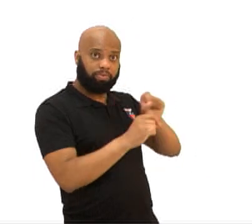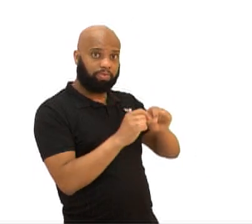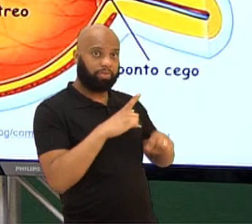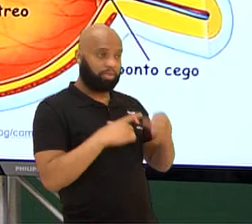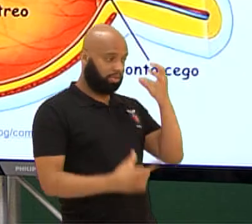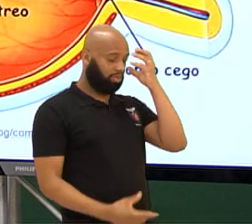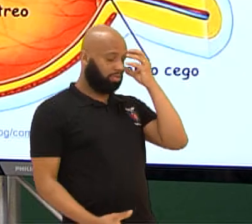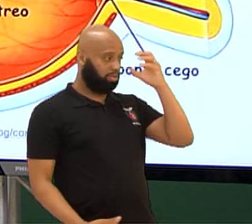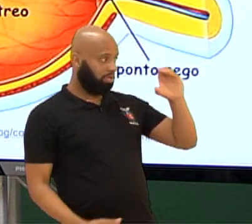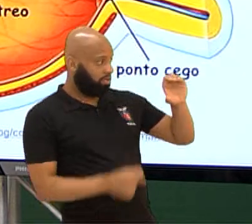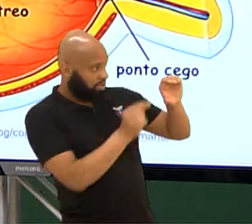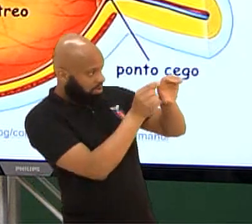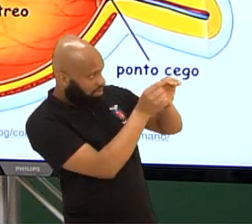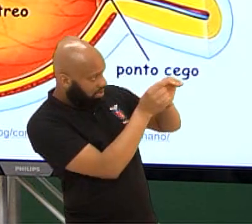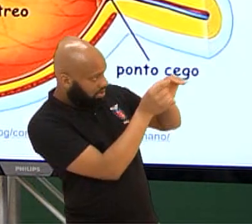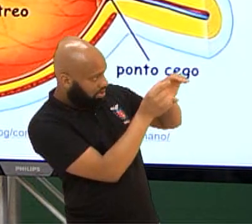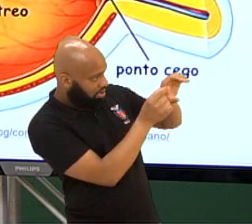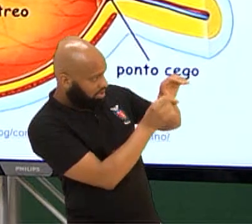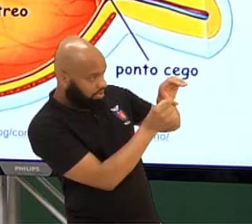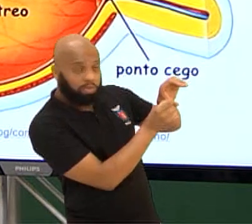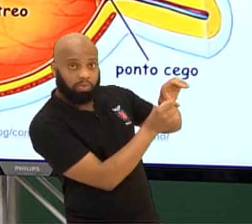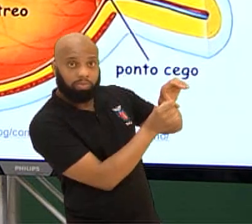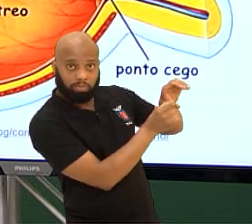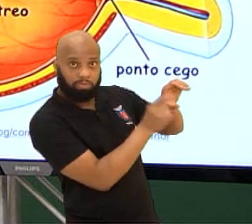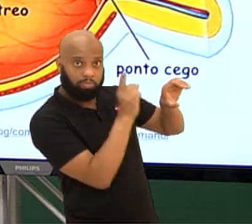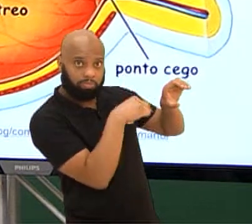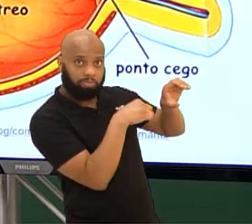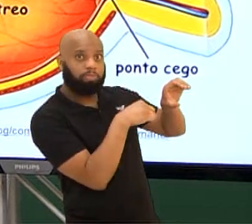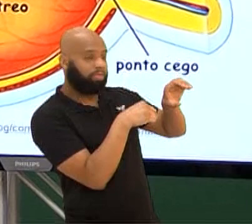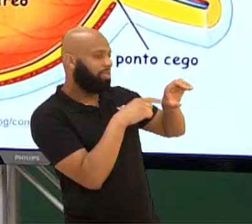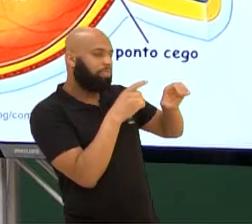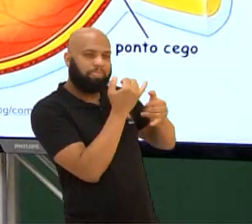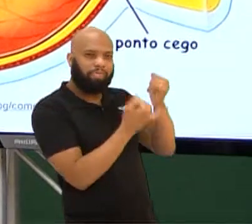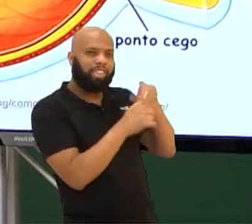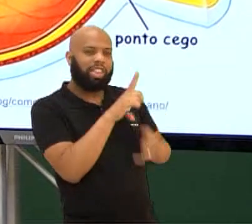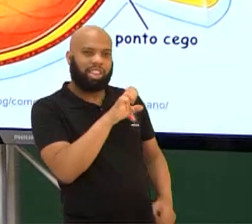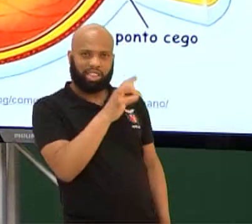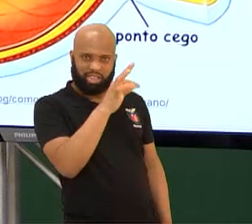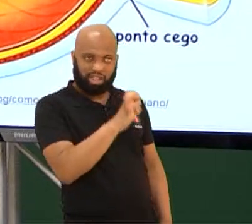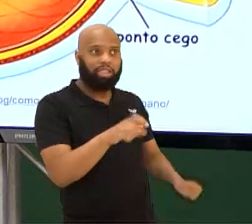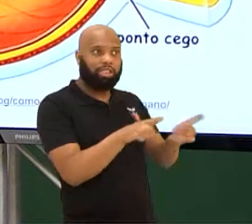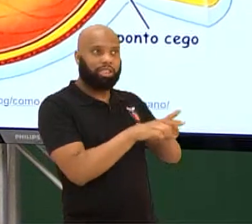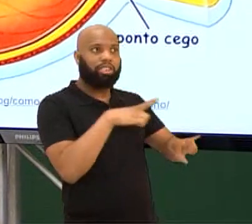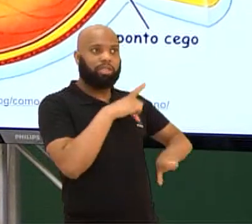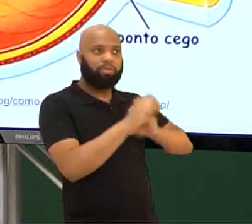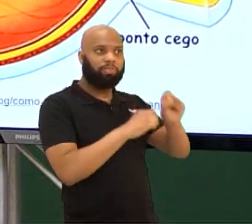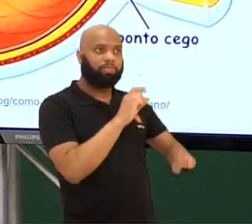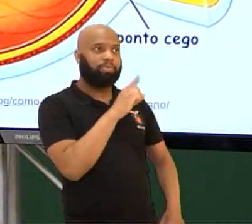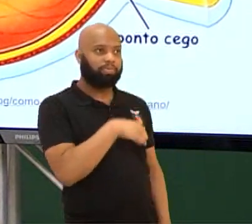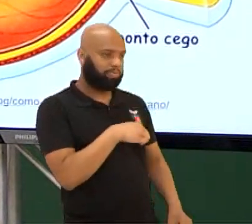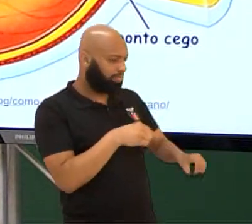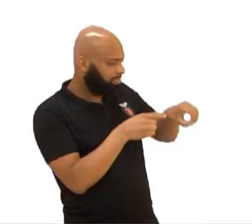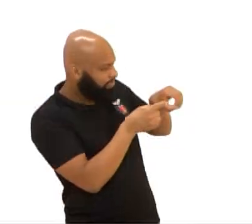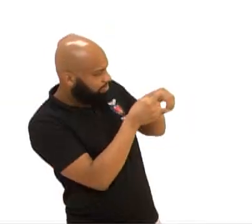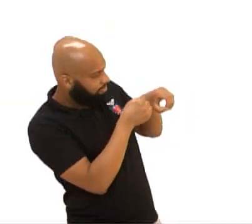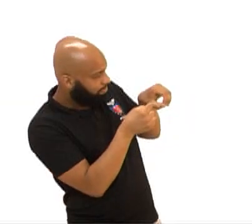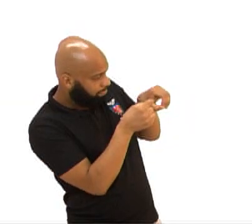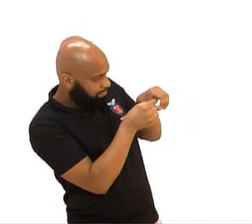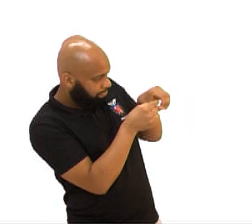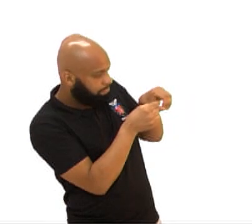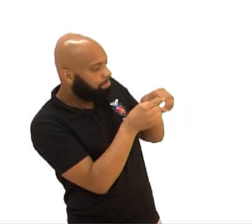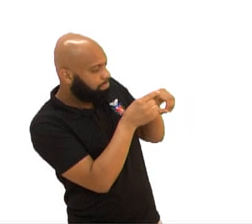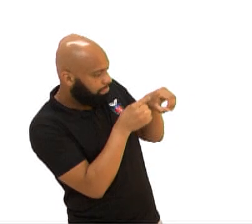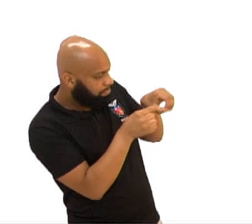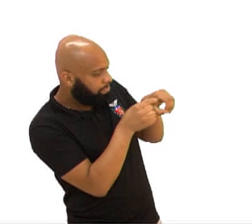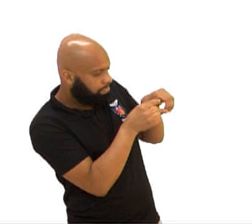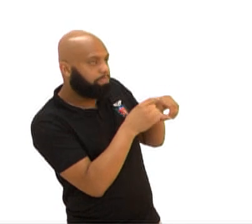e a pupila, que é onde você vai ter um regulador de luminosidade, certo? Nessa ideia, então vou trazer o contexto do cristalino para vocês aqui, ó, onde